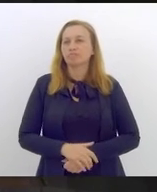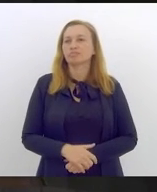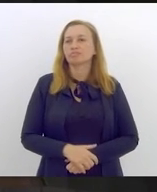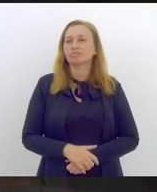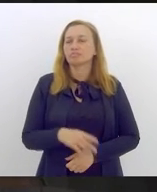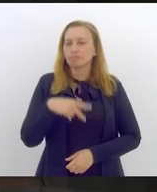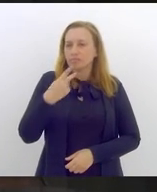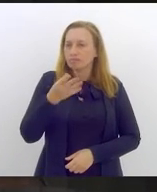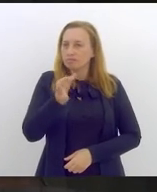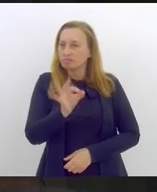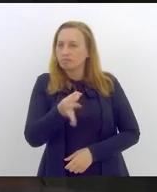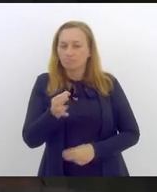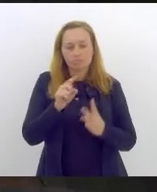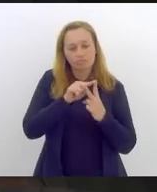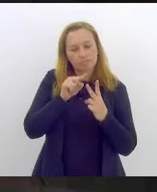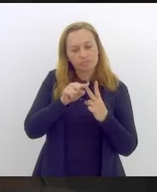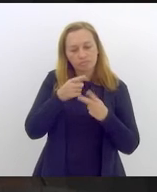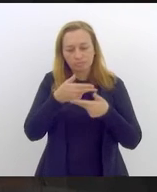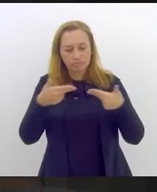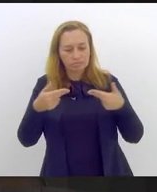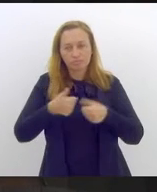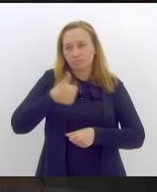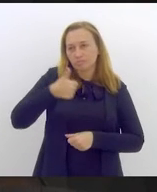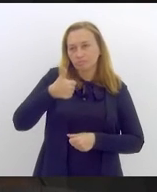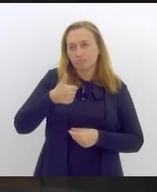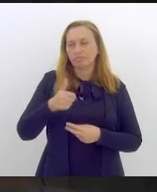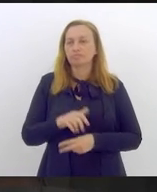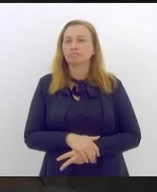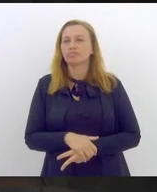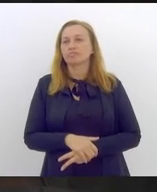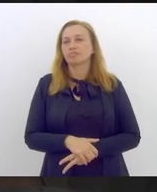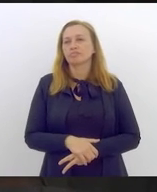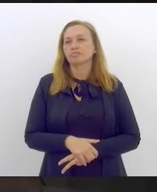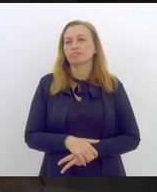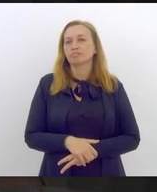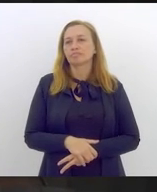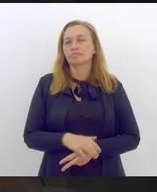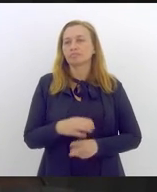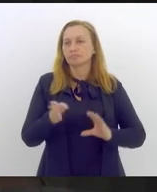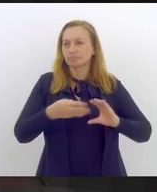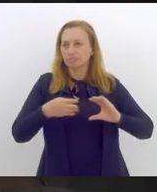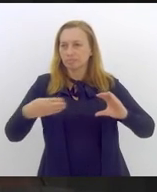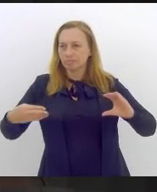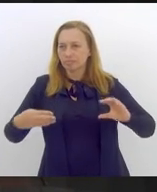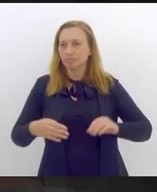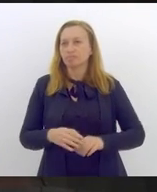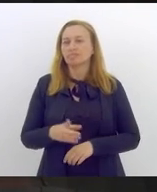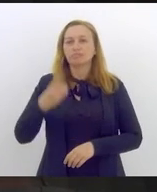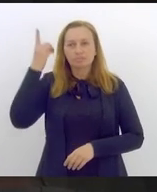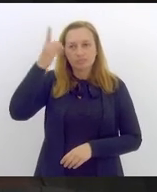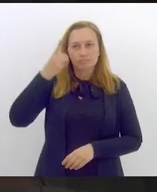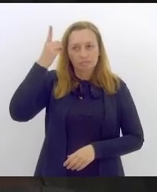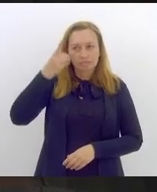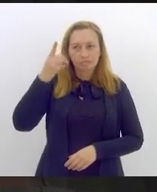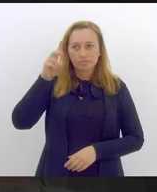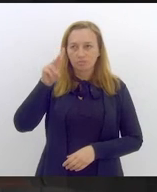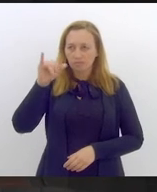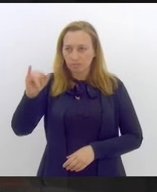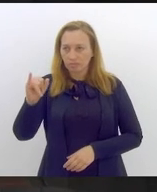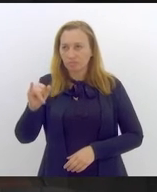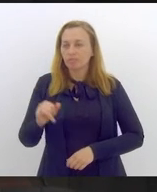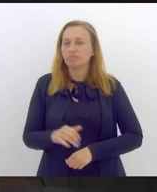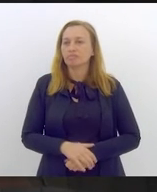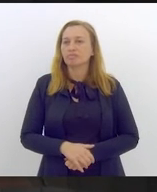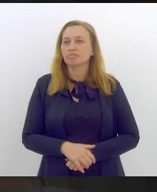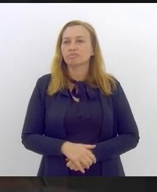especificamente sobre duas coisas primeiro sobre os cieps Deputado Val Deputado Luis Paulo